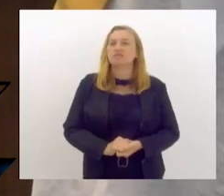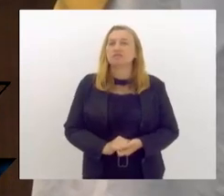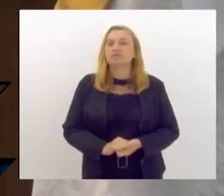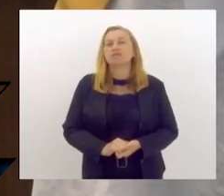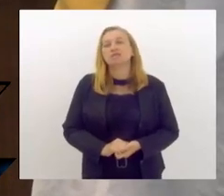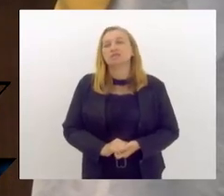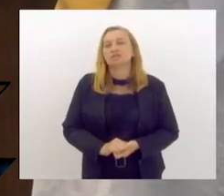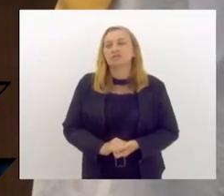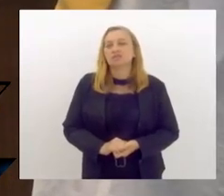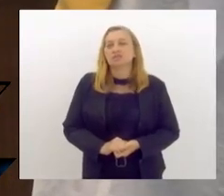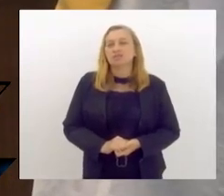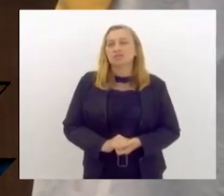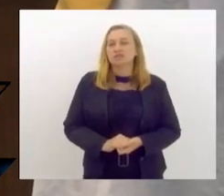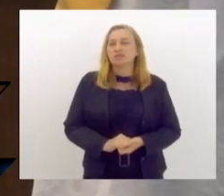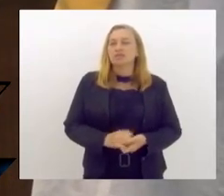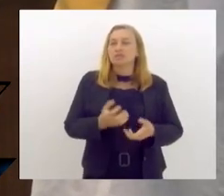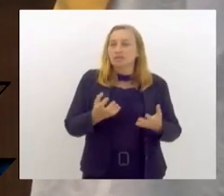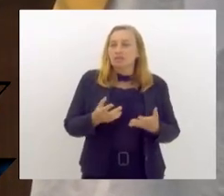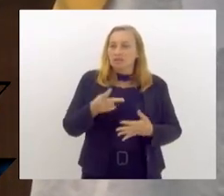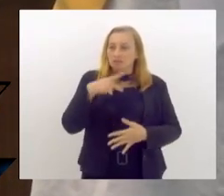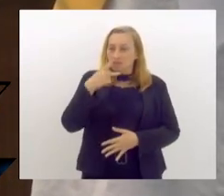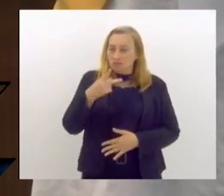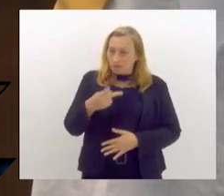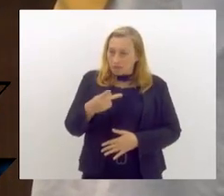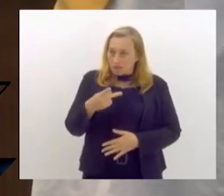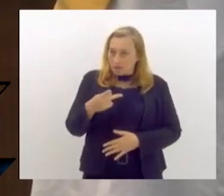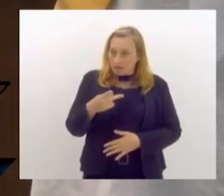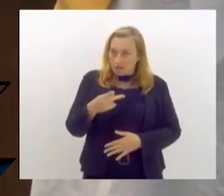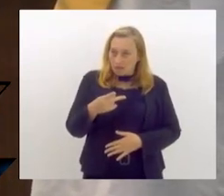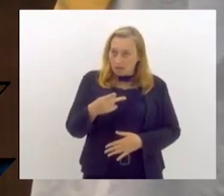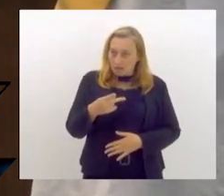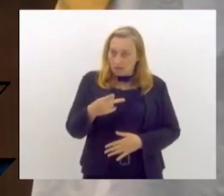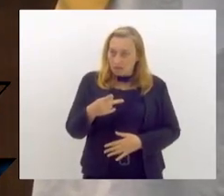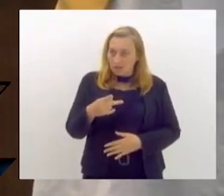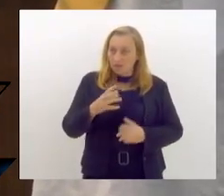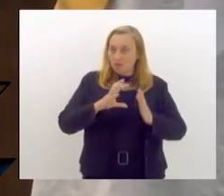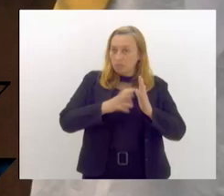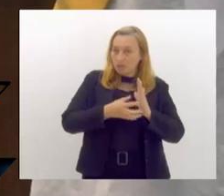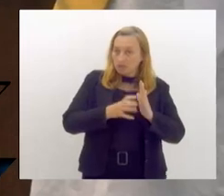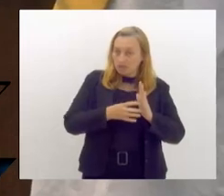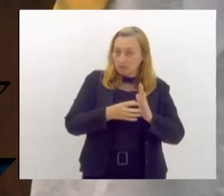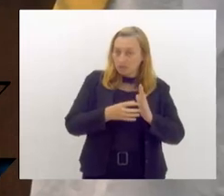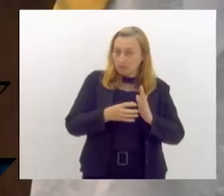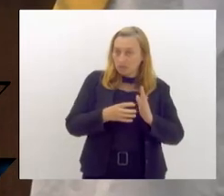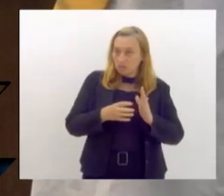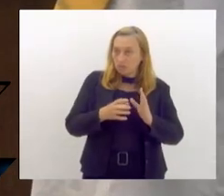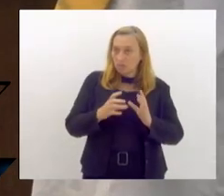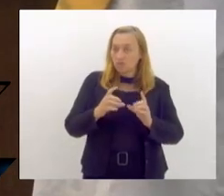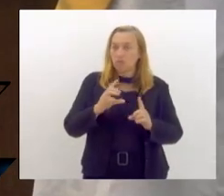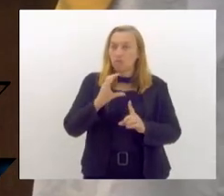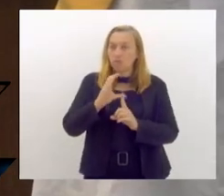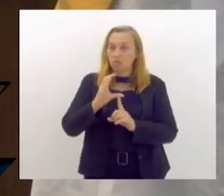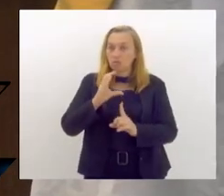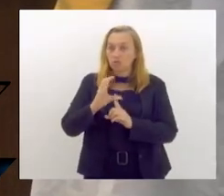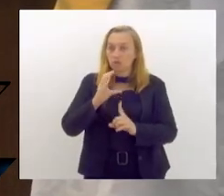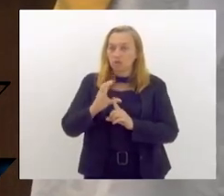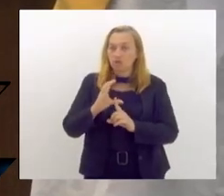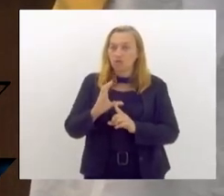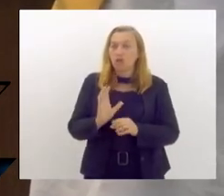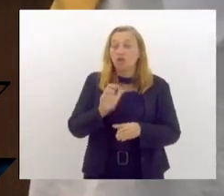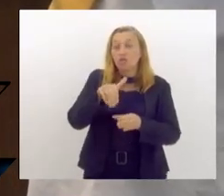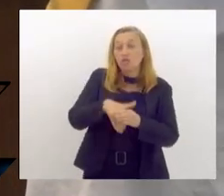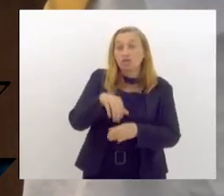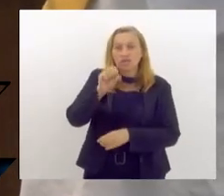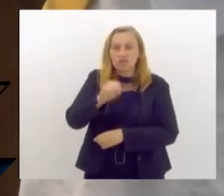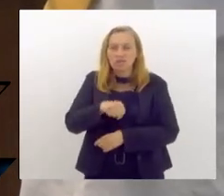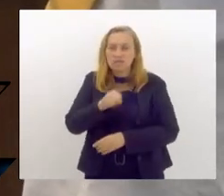Dito isso, eu queria justificar o motivo pelo qual o Partido Comunista do Brasil vota sim. Por tudo que